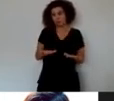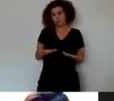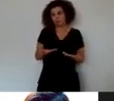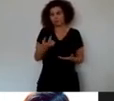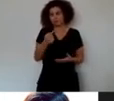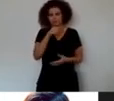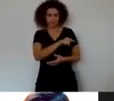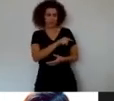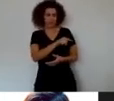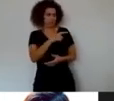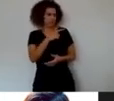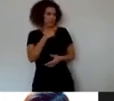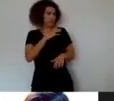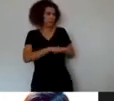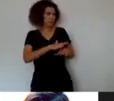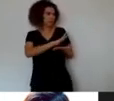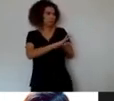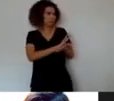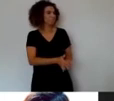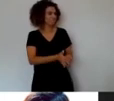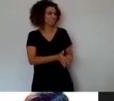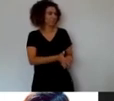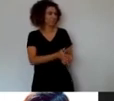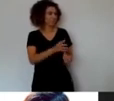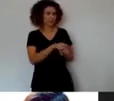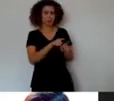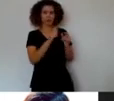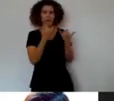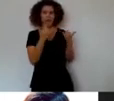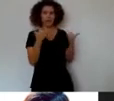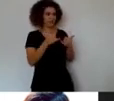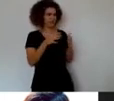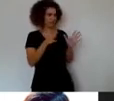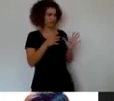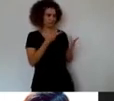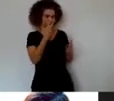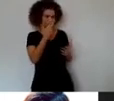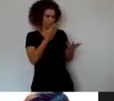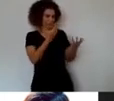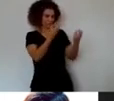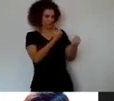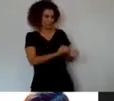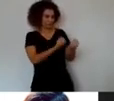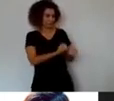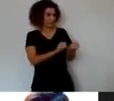muito mais carregados, principalmente em questão energética, que eles não conseguem olhar, eles não conseguem abrir ou